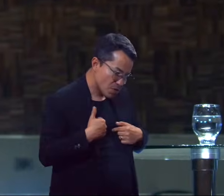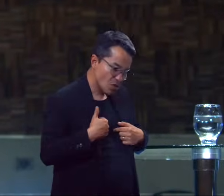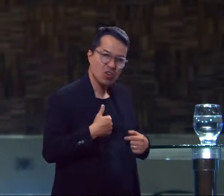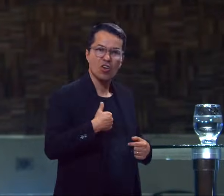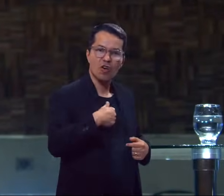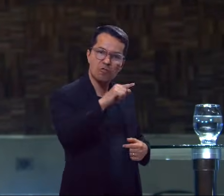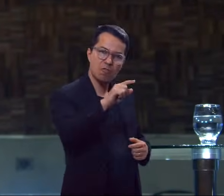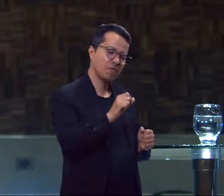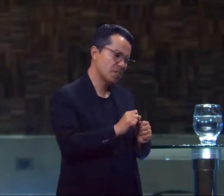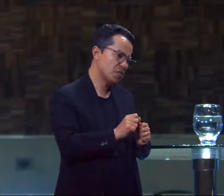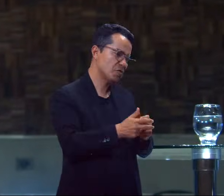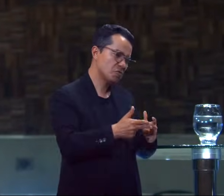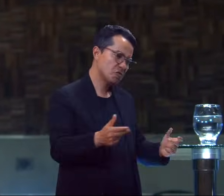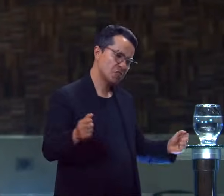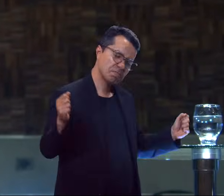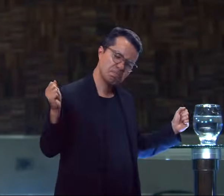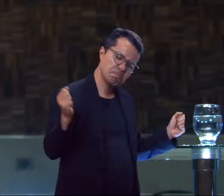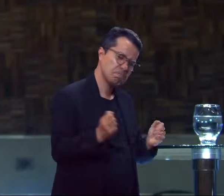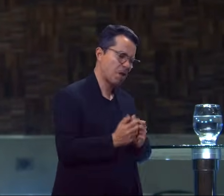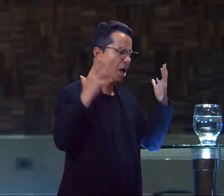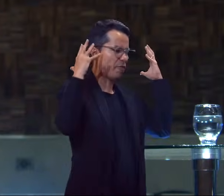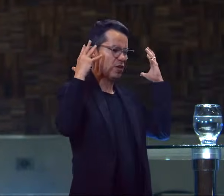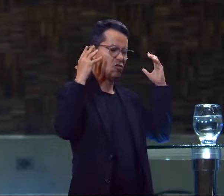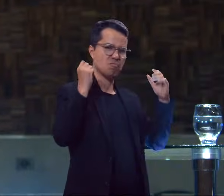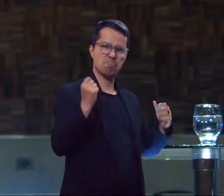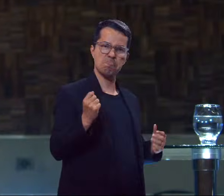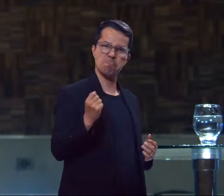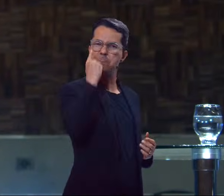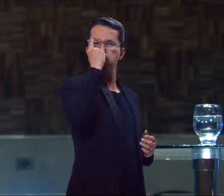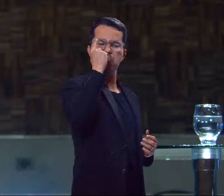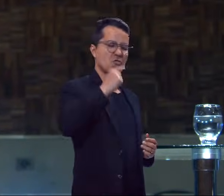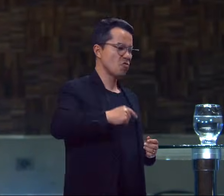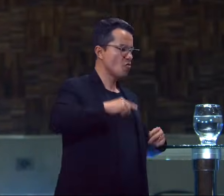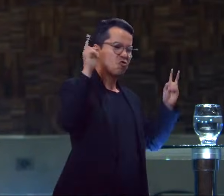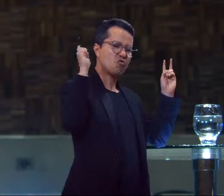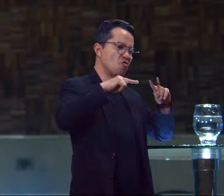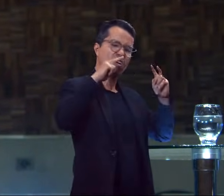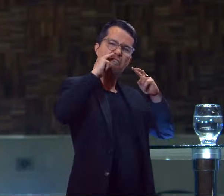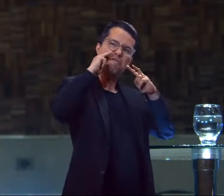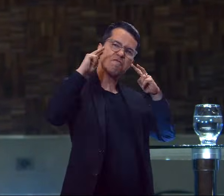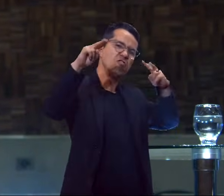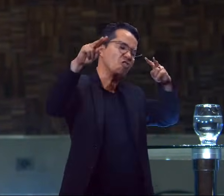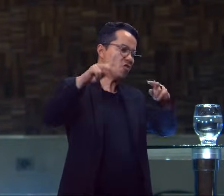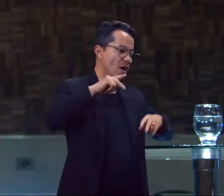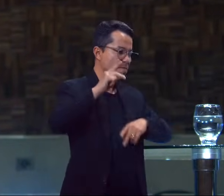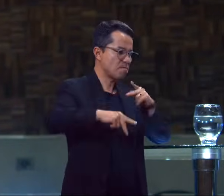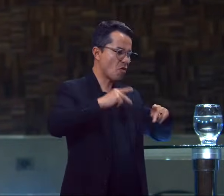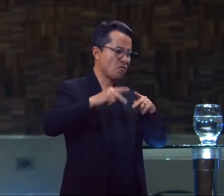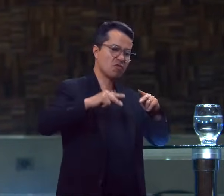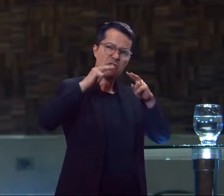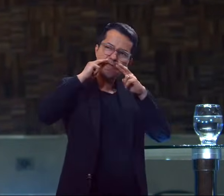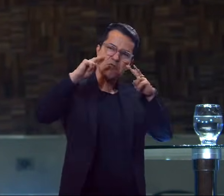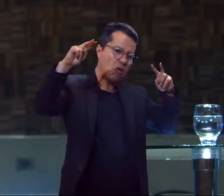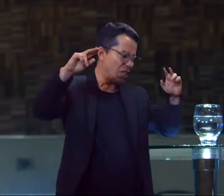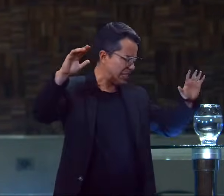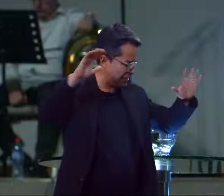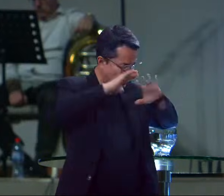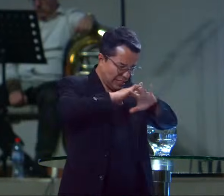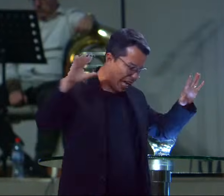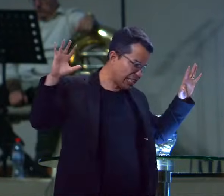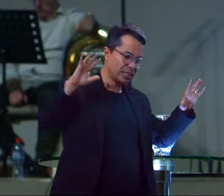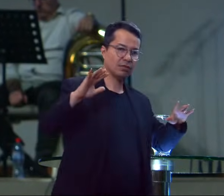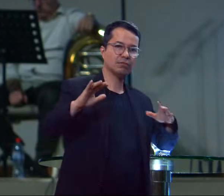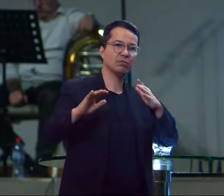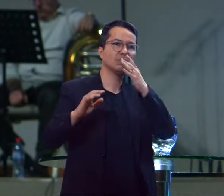Coisas inéditas, que nunca se viu antes em lugar nenhum, em povo nenhum, em lugar nenhum. Eu